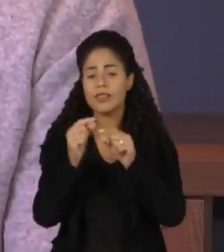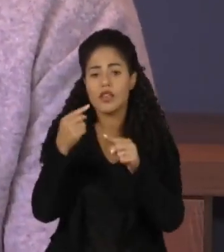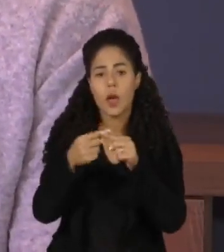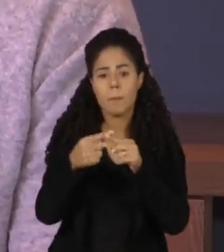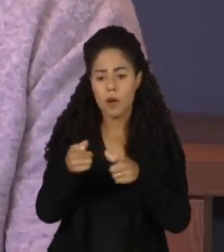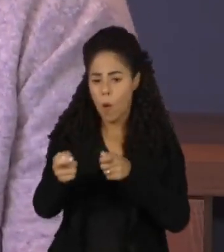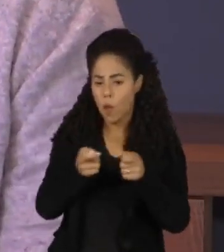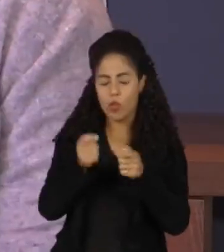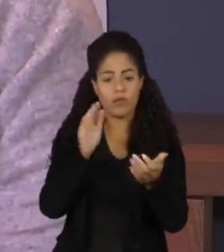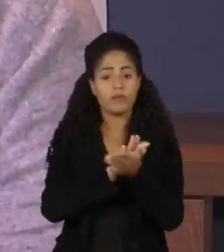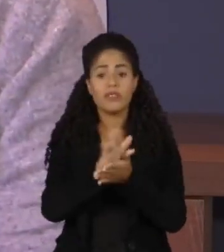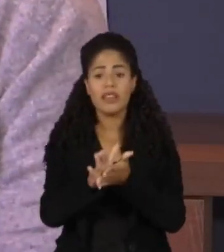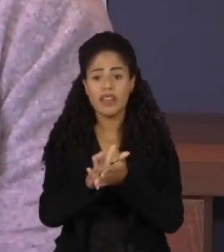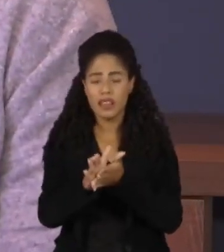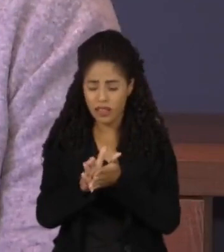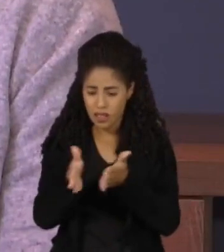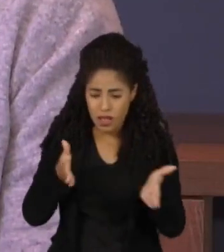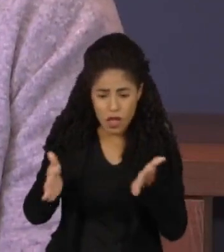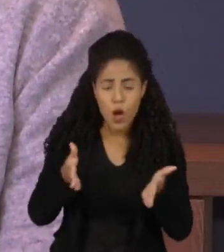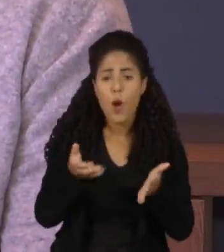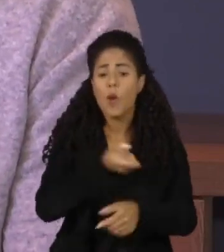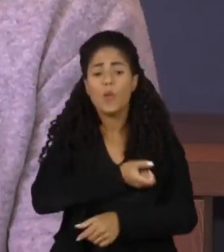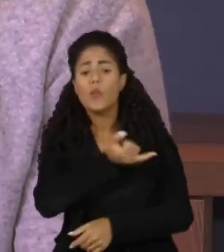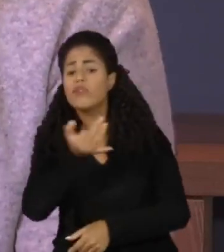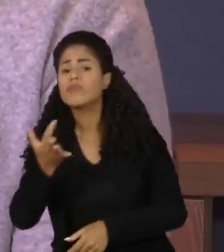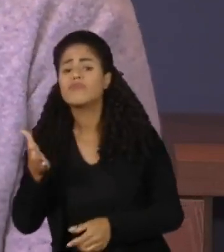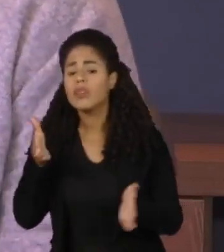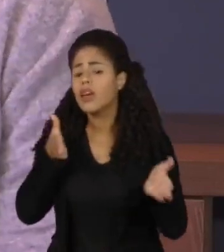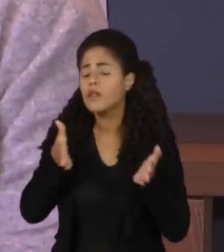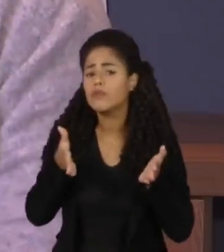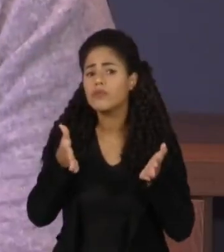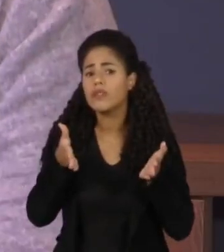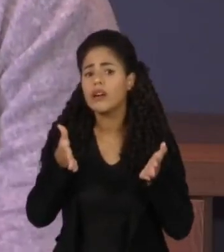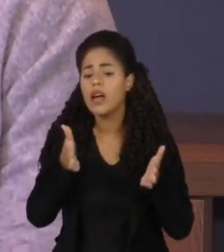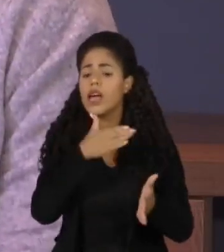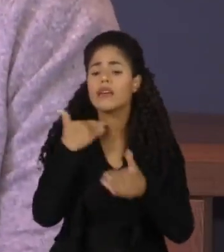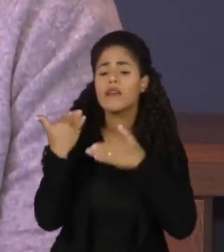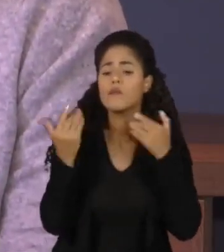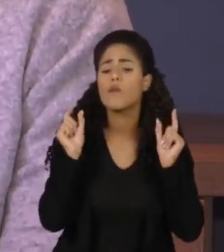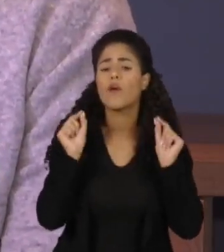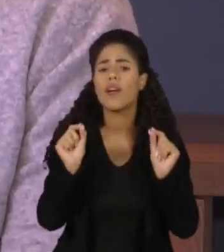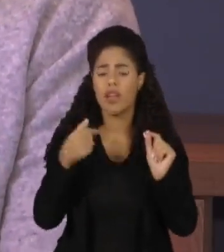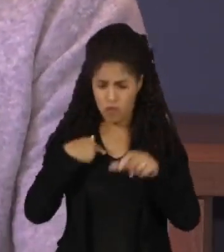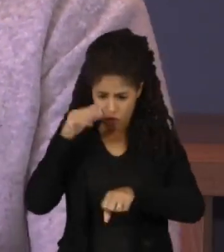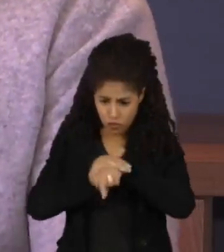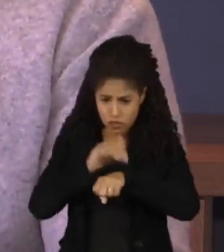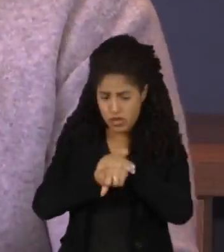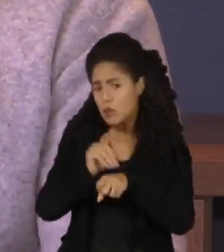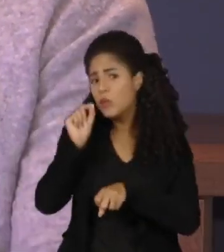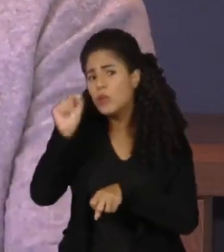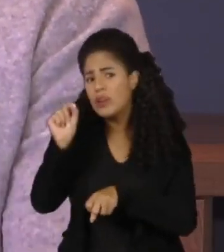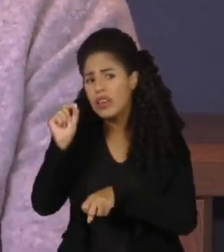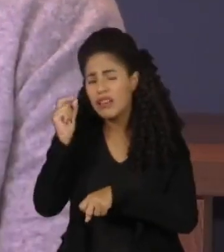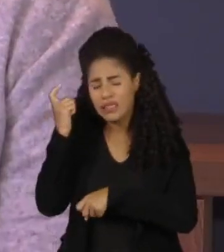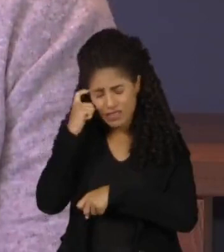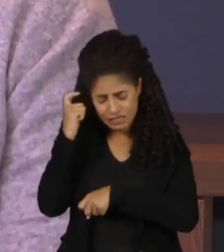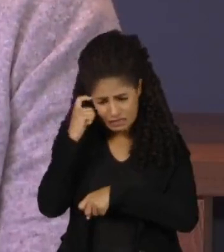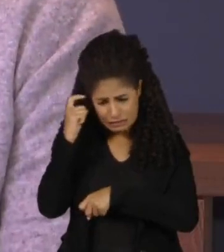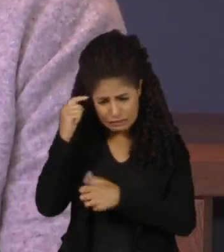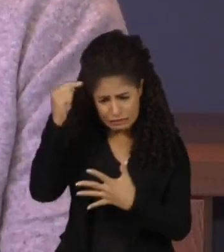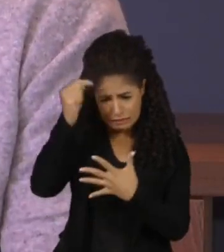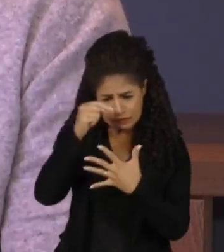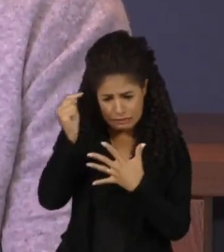imprevisibilidade. Quanto tempo vai durar? Ninguém conseguia responder essa pergunta. Quantas pessoas vão morrer? O que, que eu faço? E isso foi gerando muitos